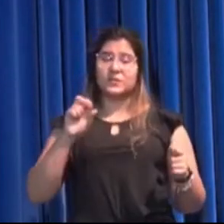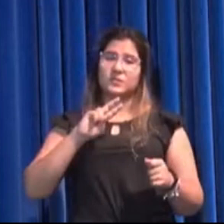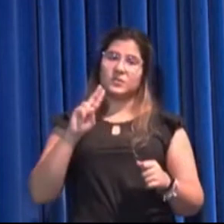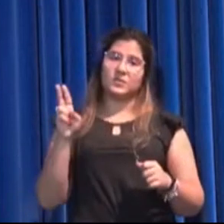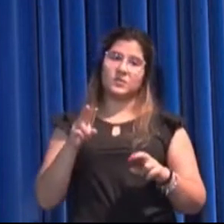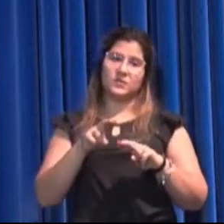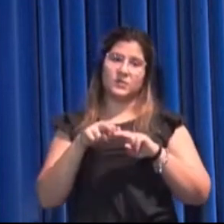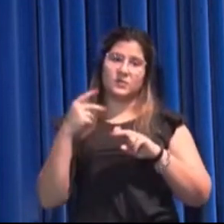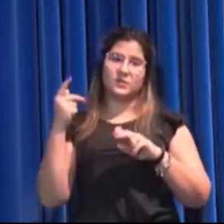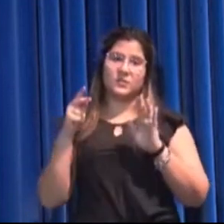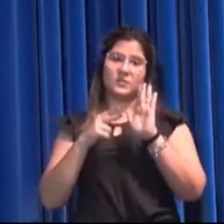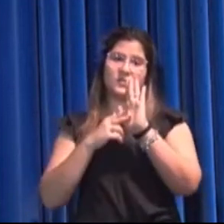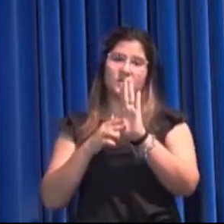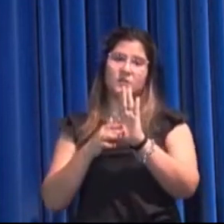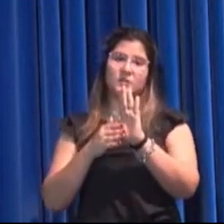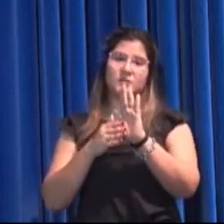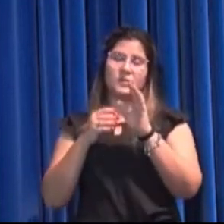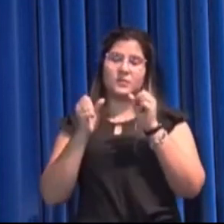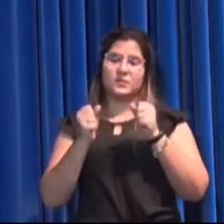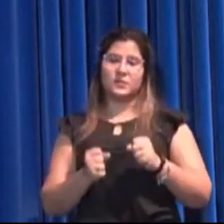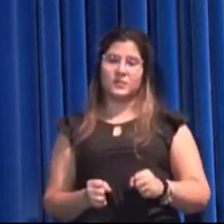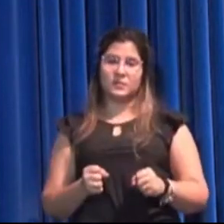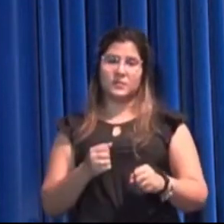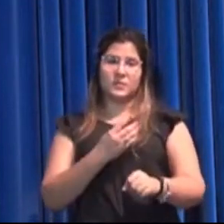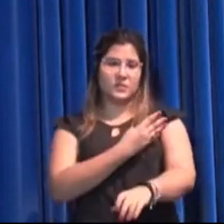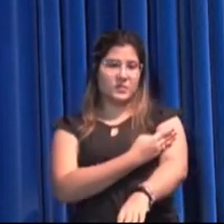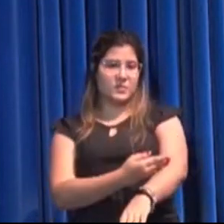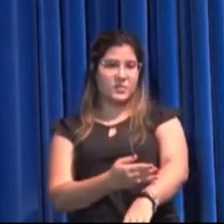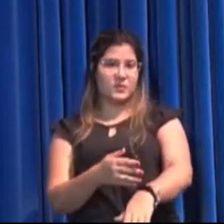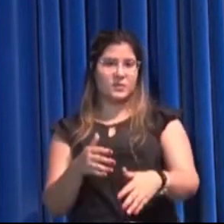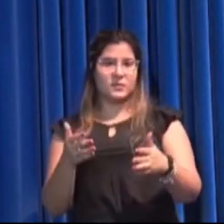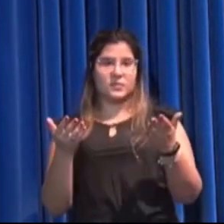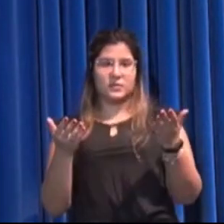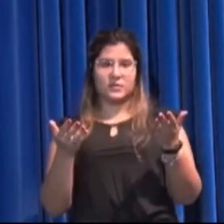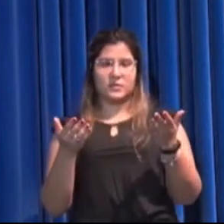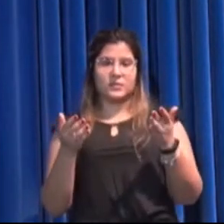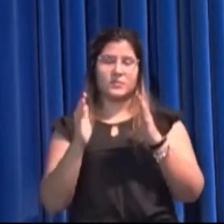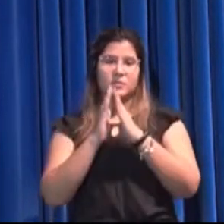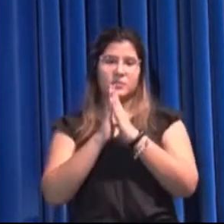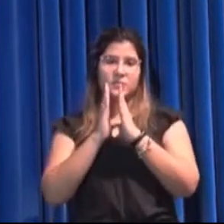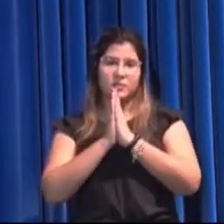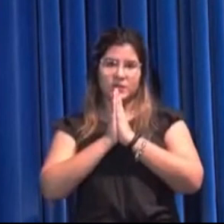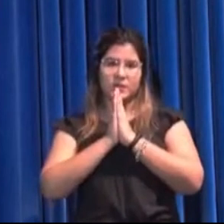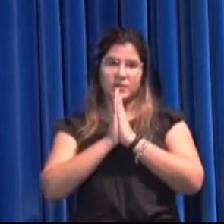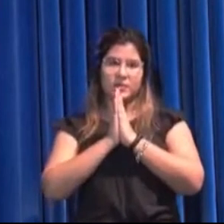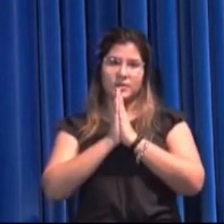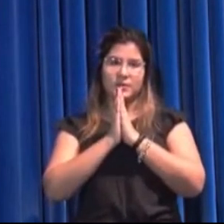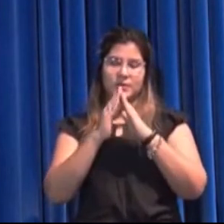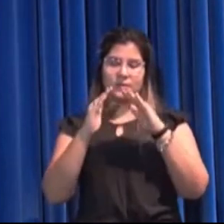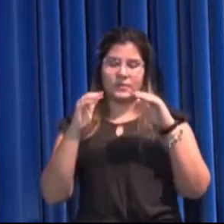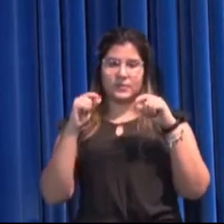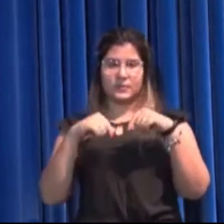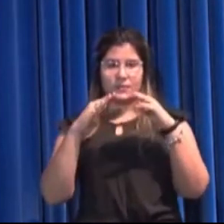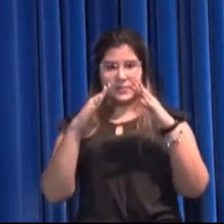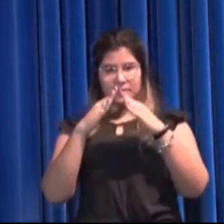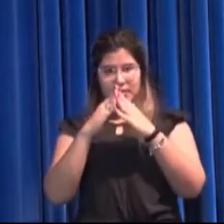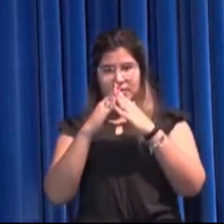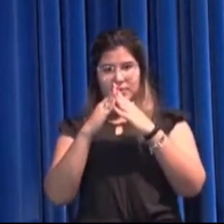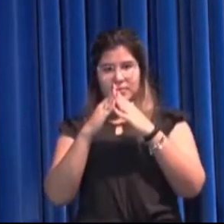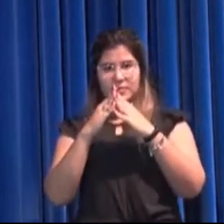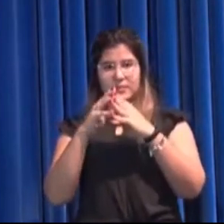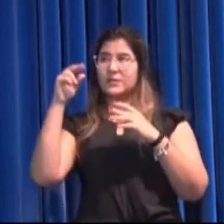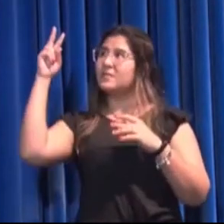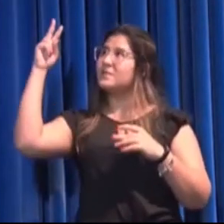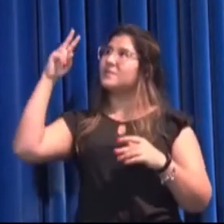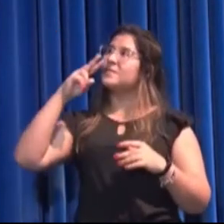tua mão poderosa e do teu braço estendido, e orar, voltado para esta casa. Ouve tu